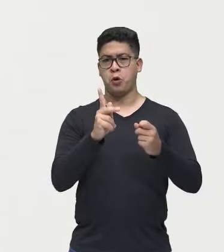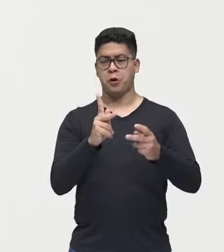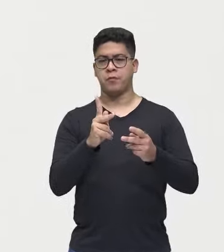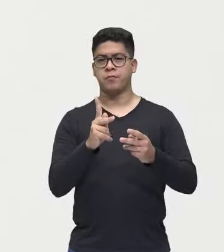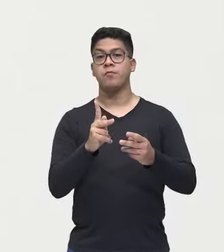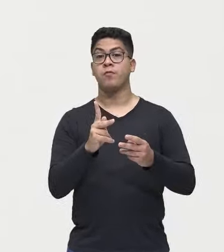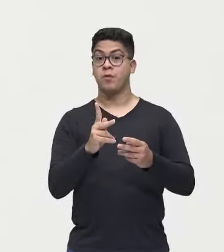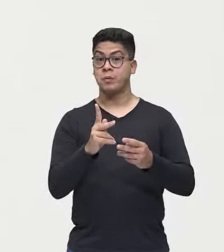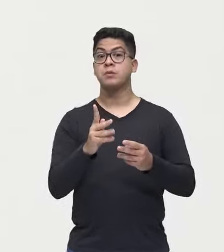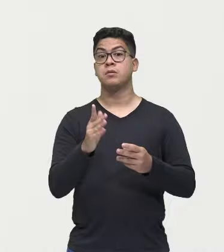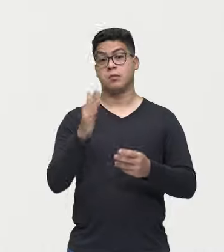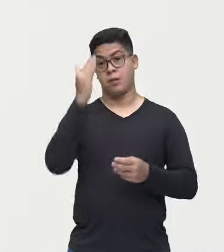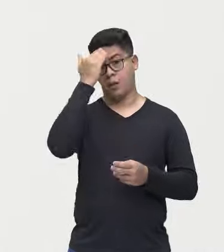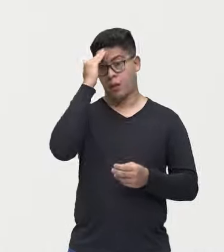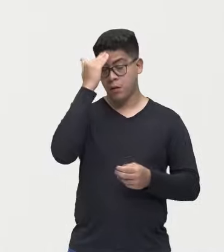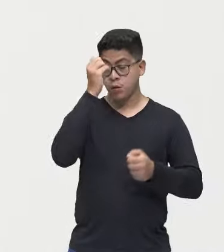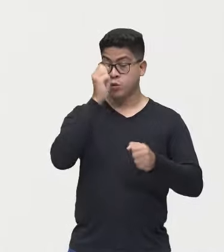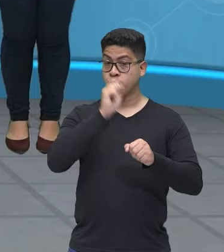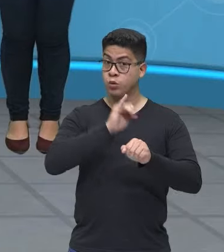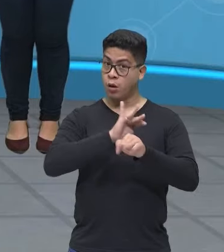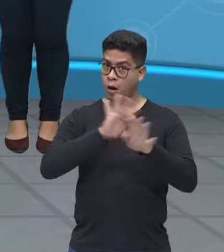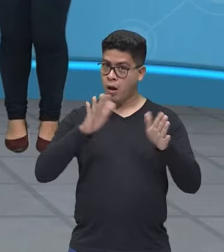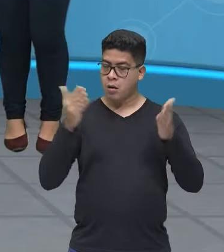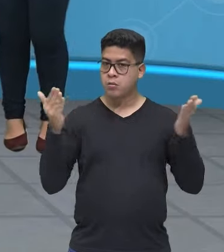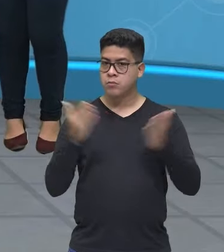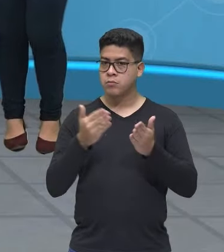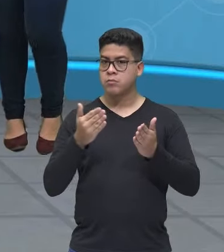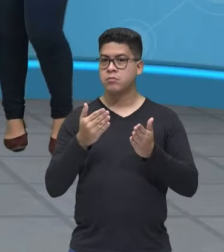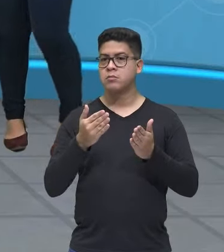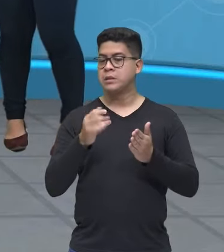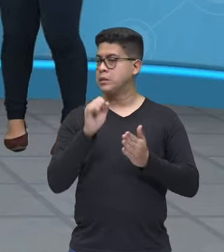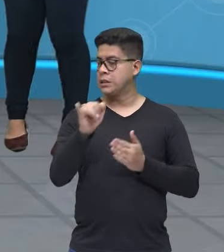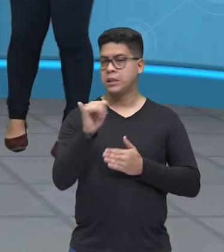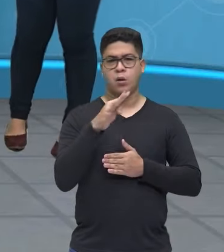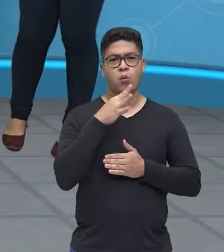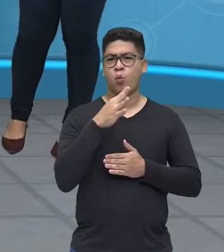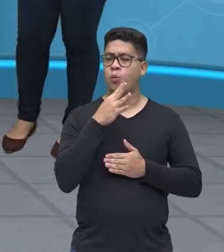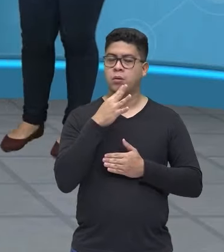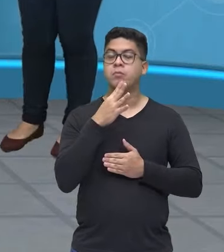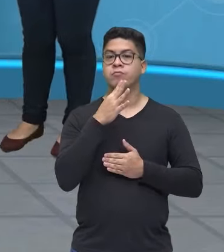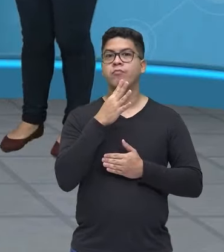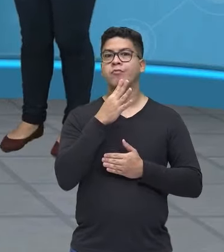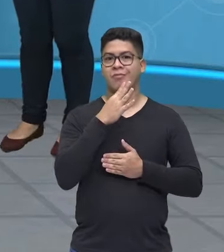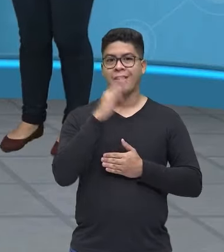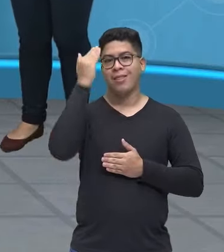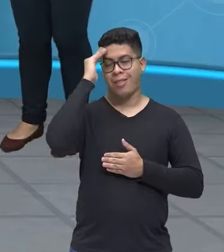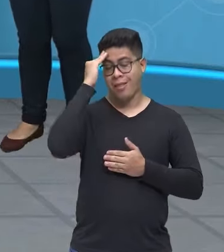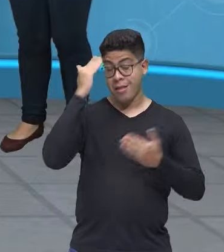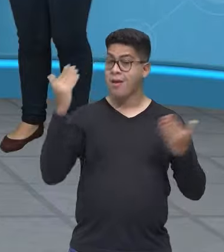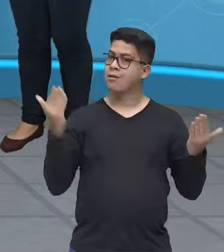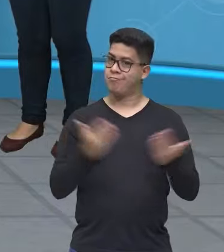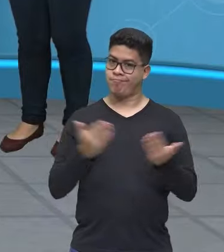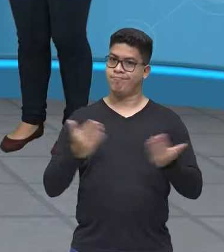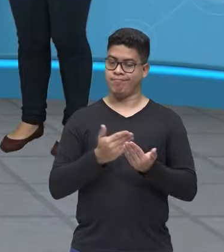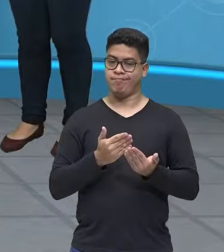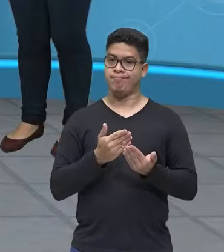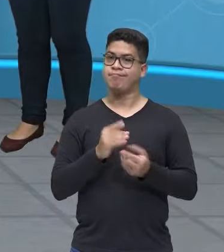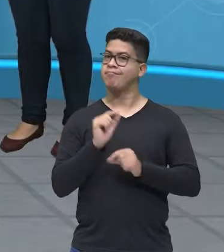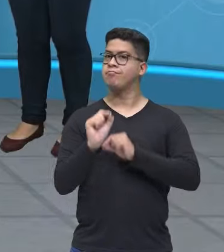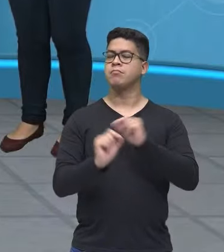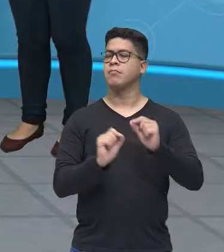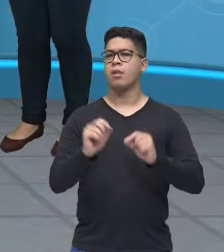conhecer agora quais são essas peças. Vamos lá? Muito bem. Então, lembrando, lá do